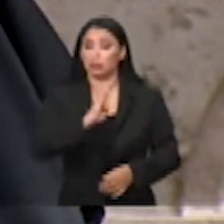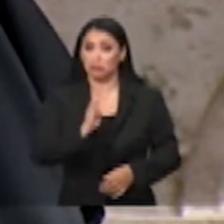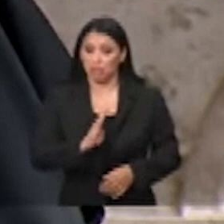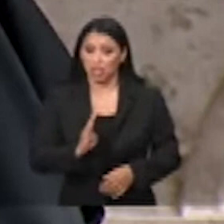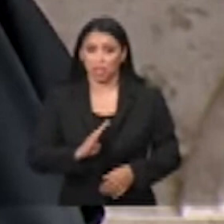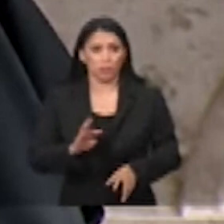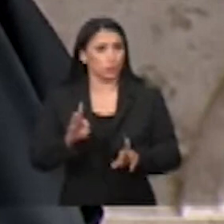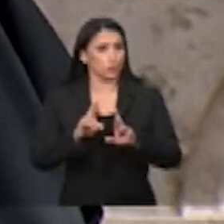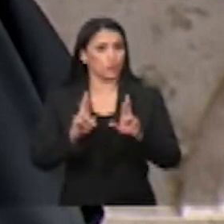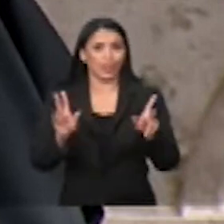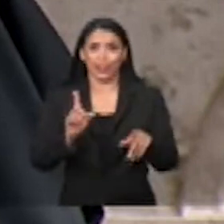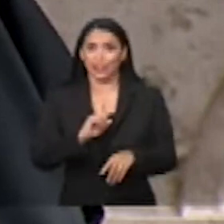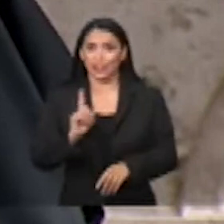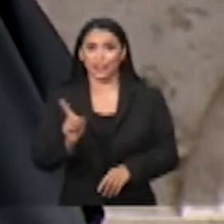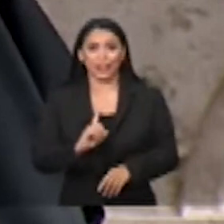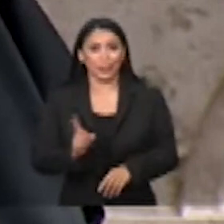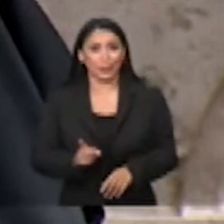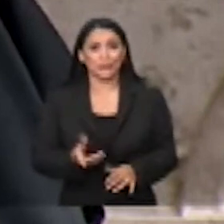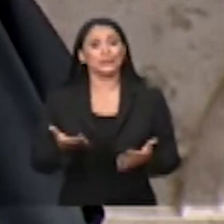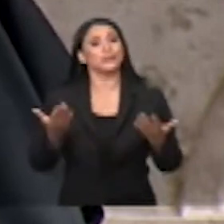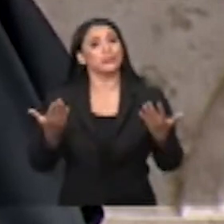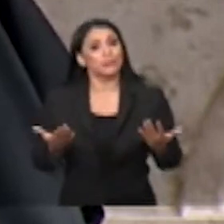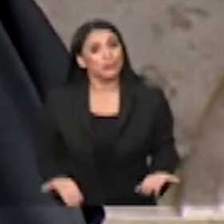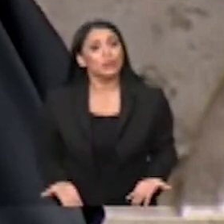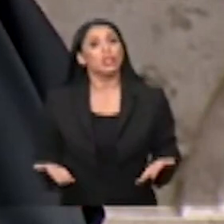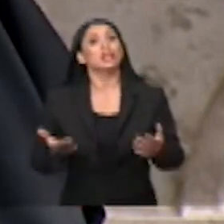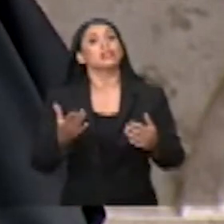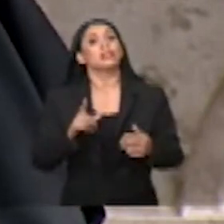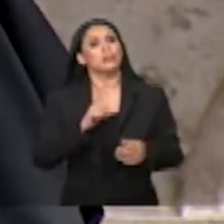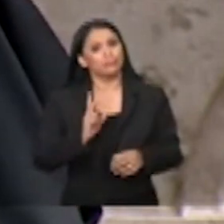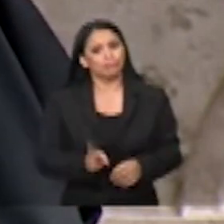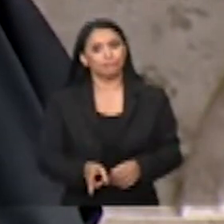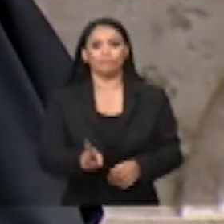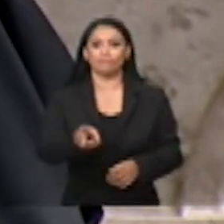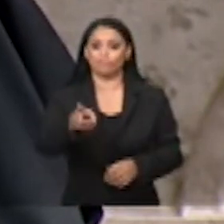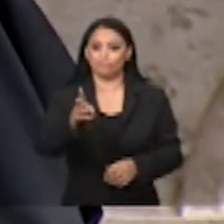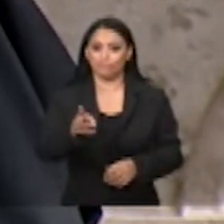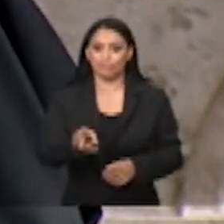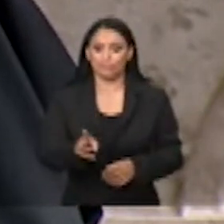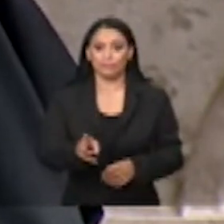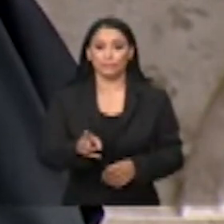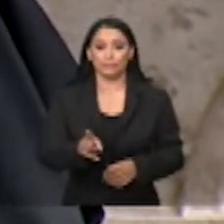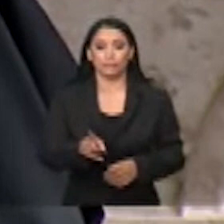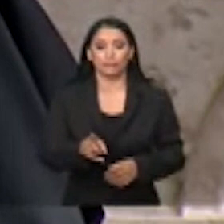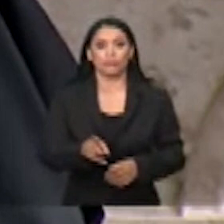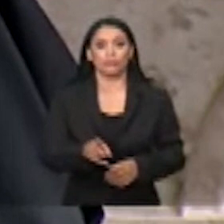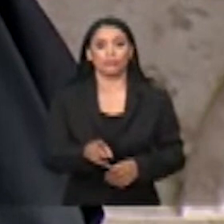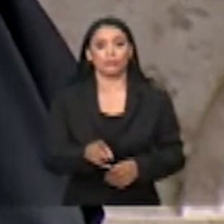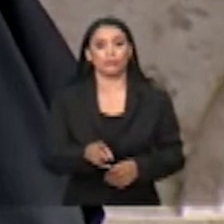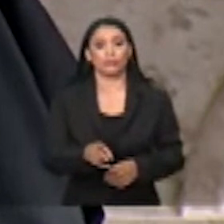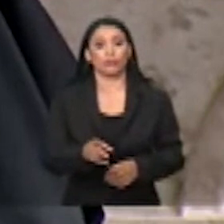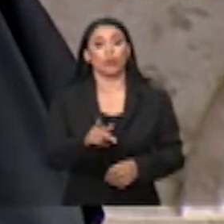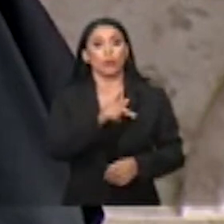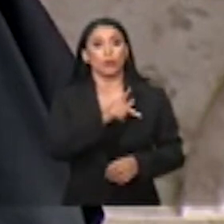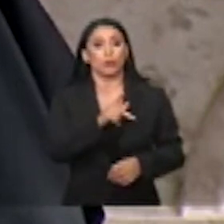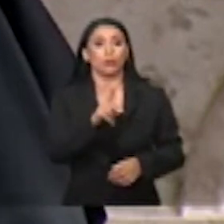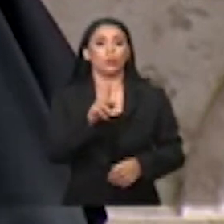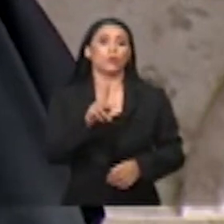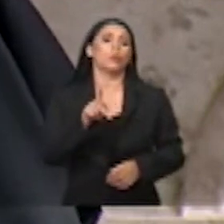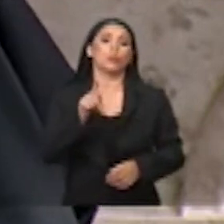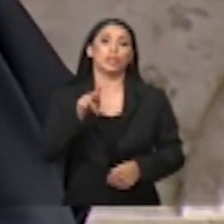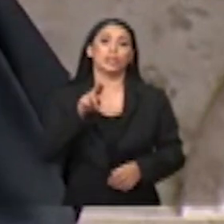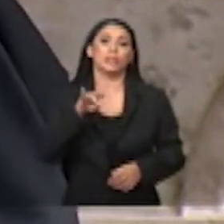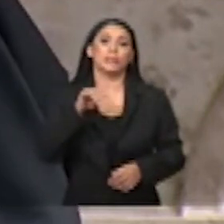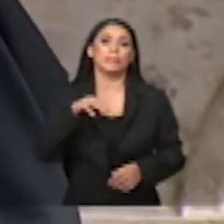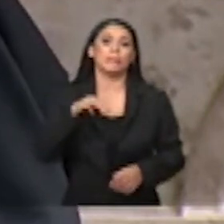destoa dessa qualidade que a identifica permanentemente. O doutor Ulisses, há 34